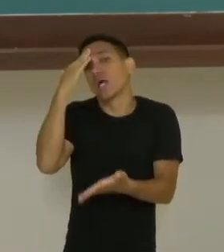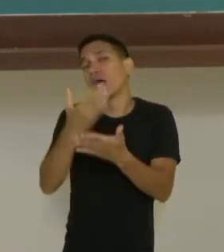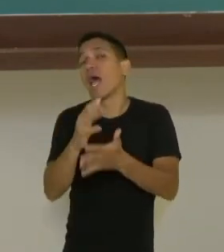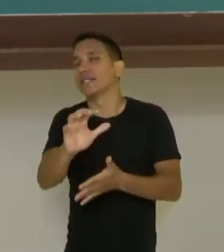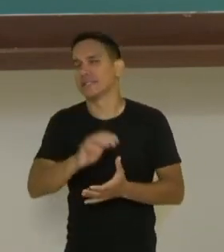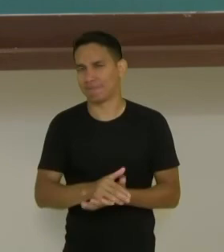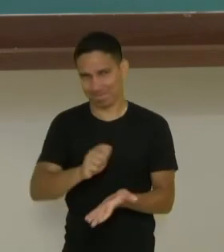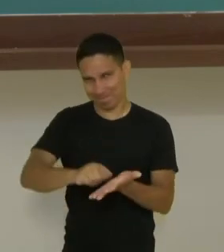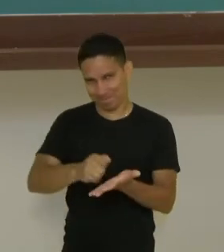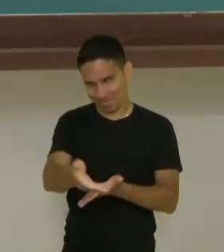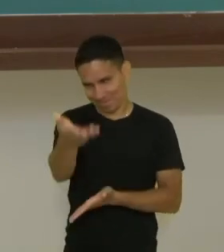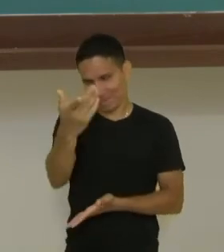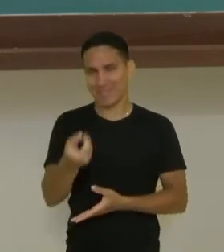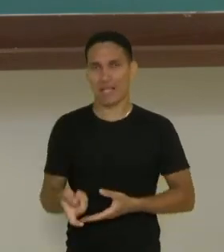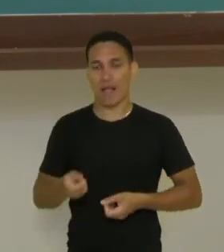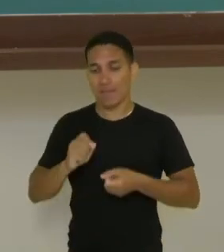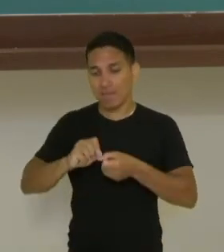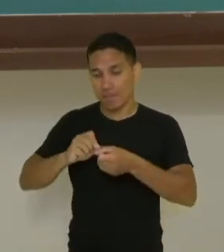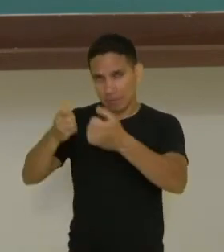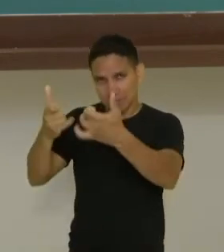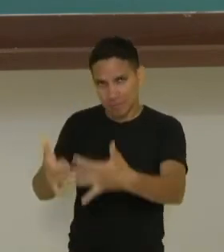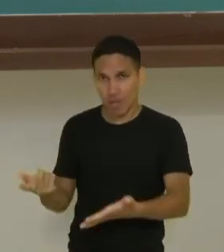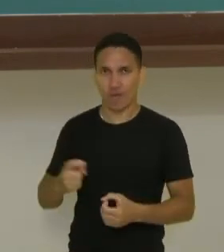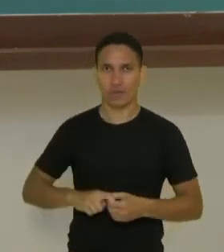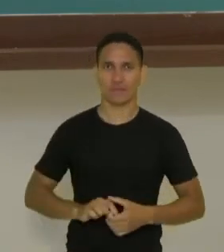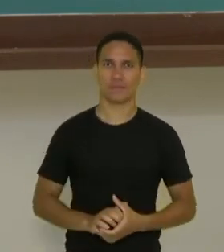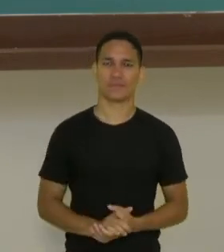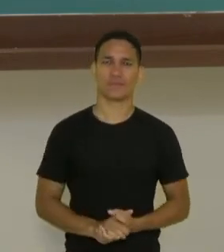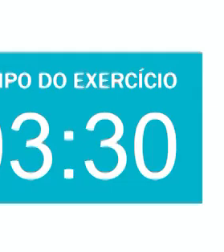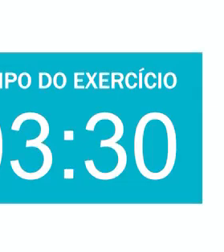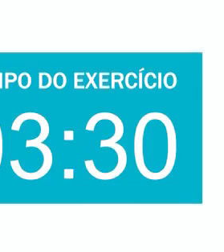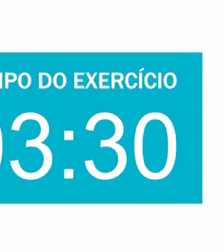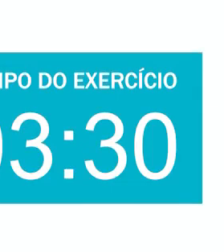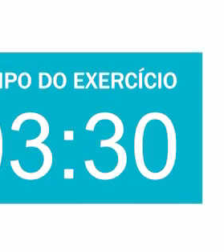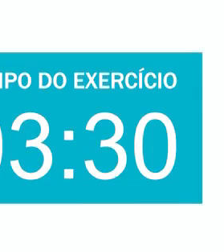conclusão. Escreve lá no teu caderno, justifica e eu já retorno.